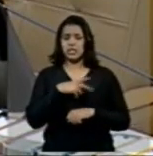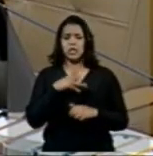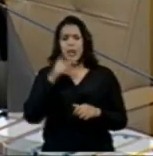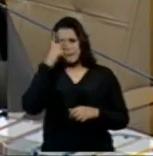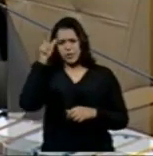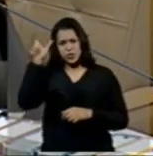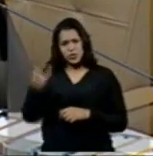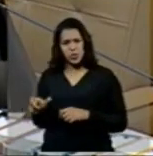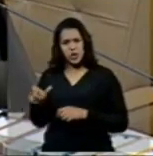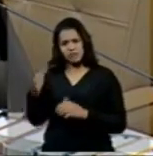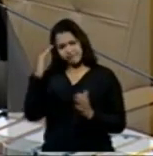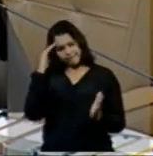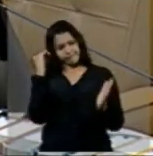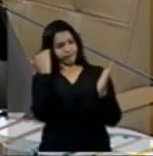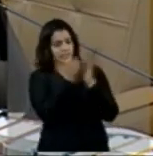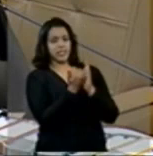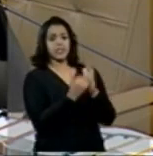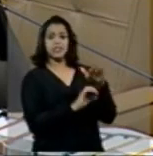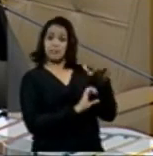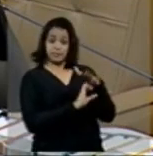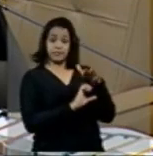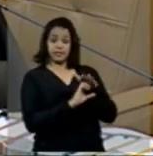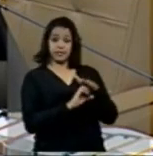ao arbítrio empresarial.